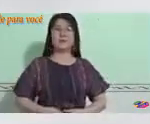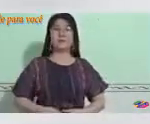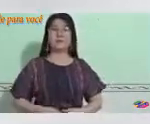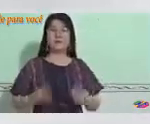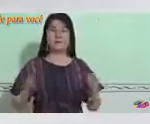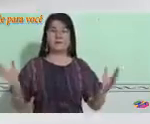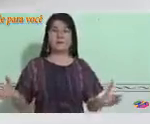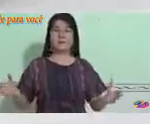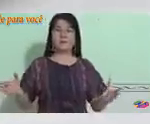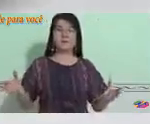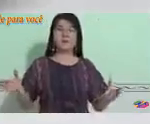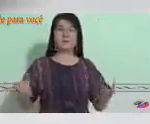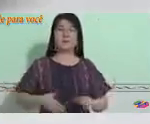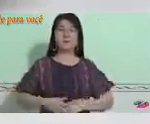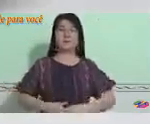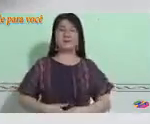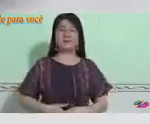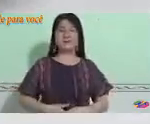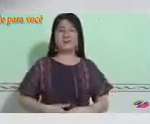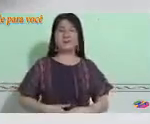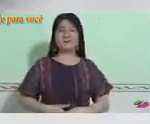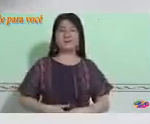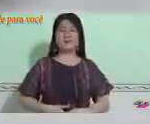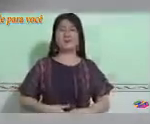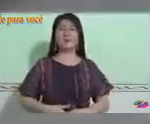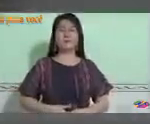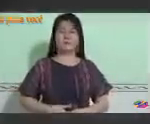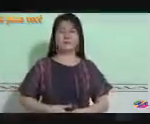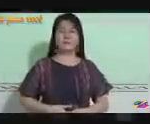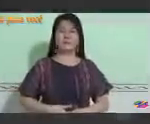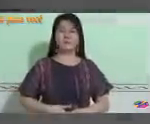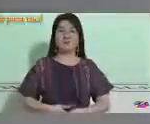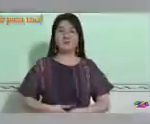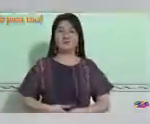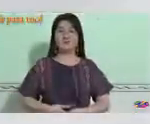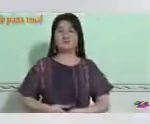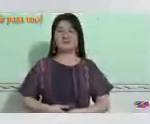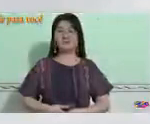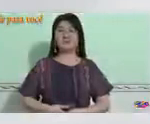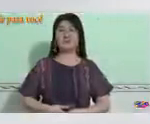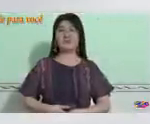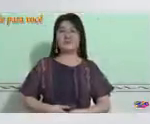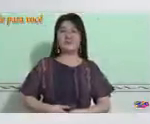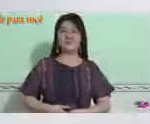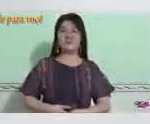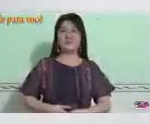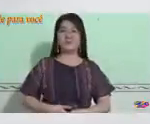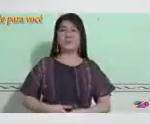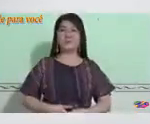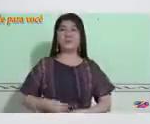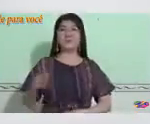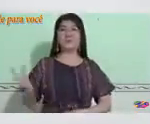2. SARNA, a sarna, também chamada de escabiose, é caracterizada pelo aparecimento de manchas vermelhas na pele